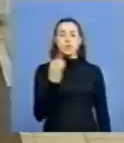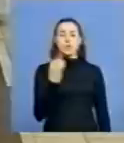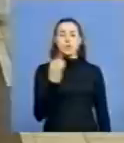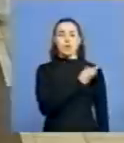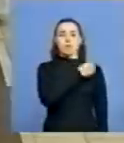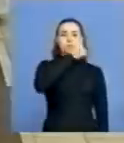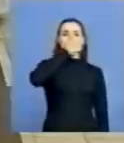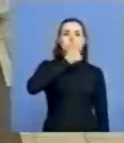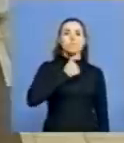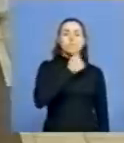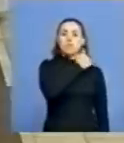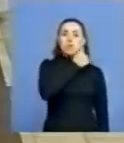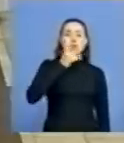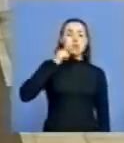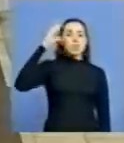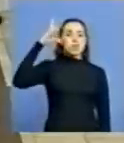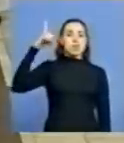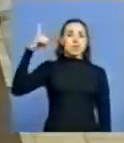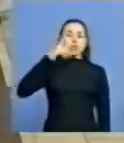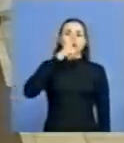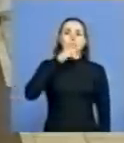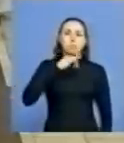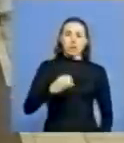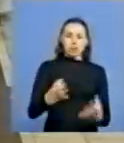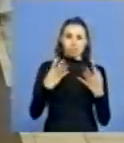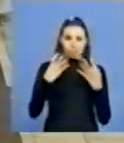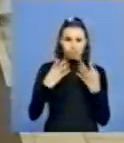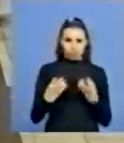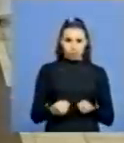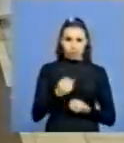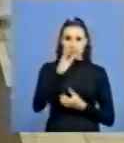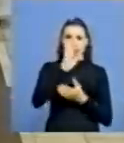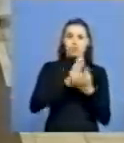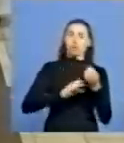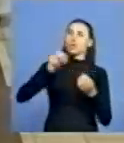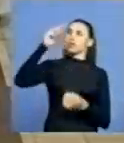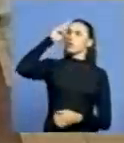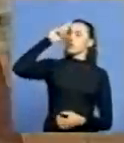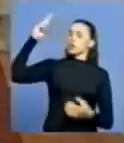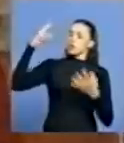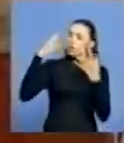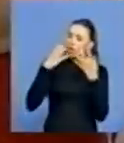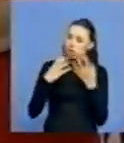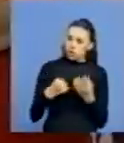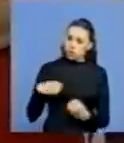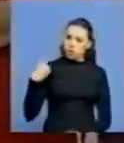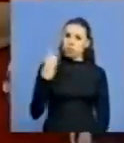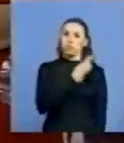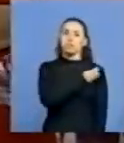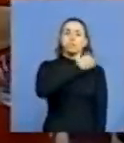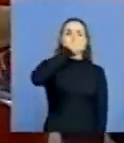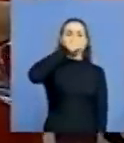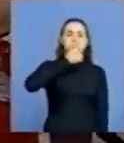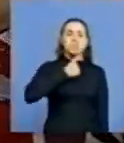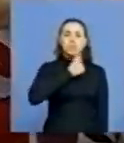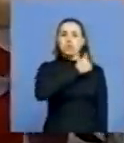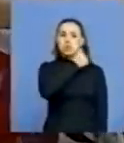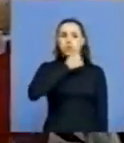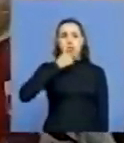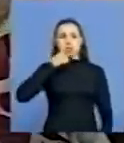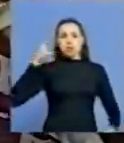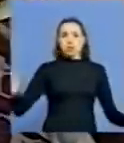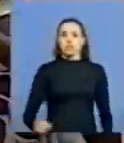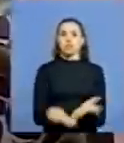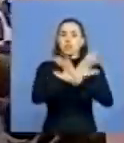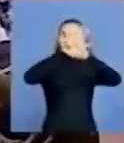Nosso sacrifício seja aceito por Deus Pai Todo-Poderoso. Receba, Senhor, por tuas mãos esse